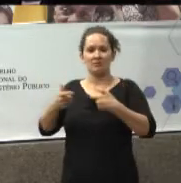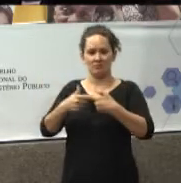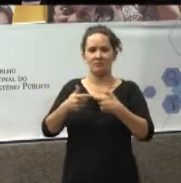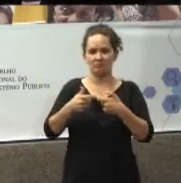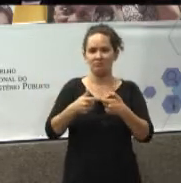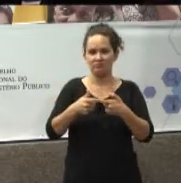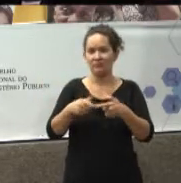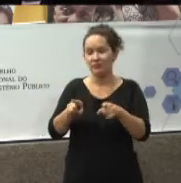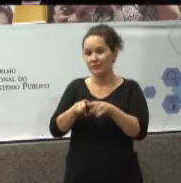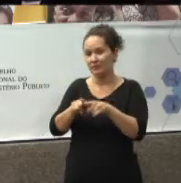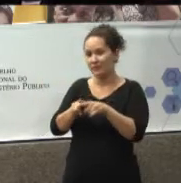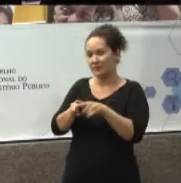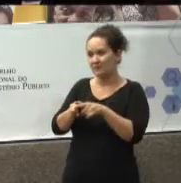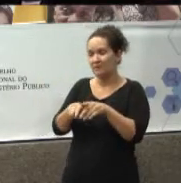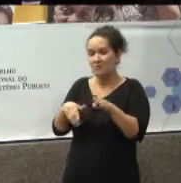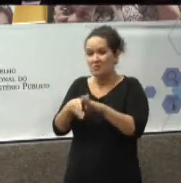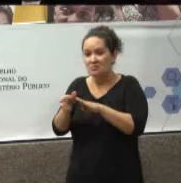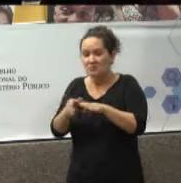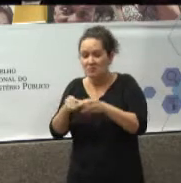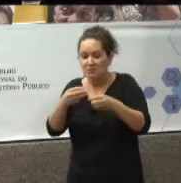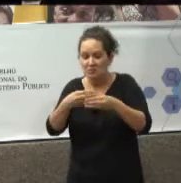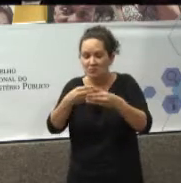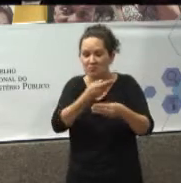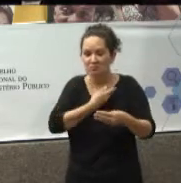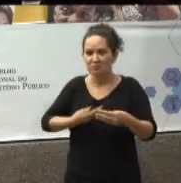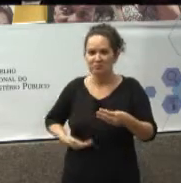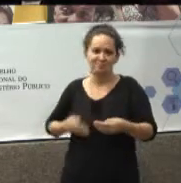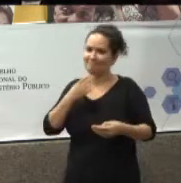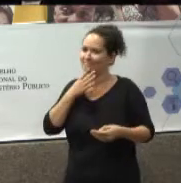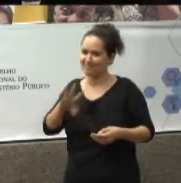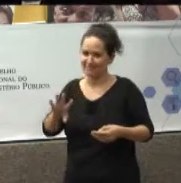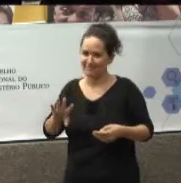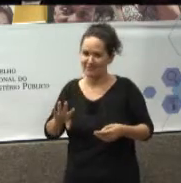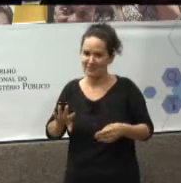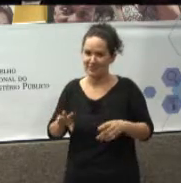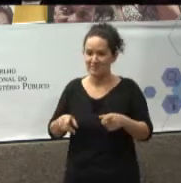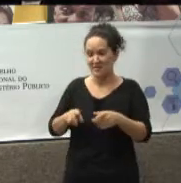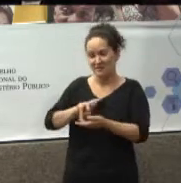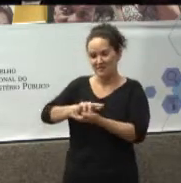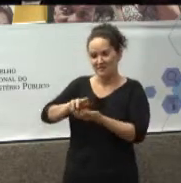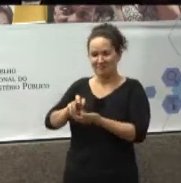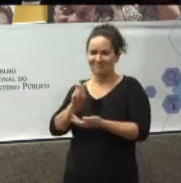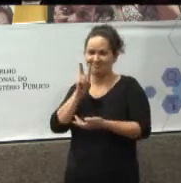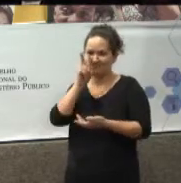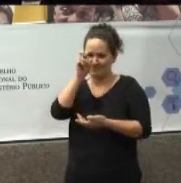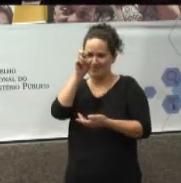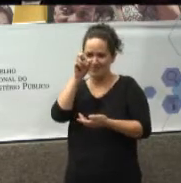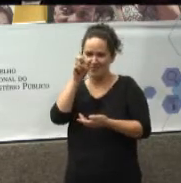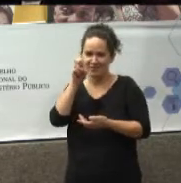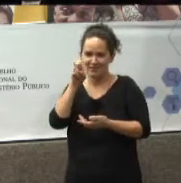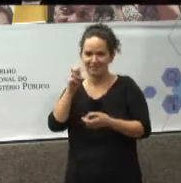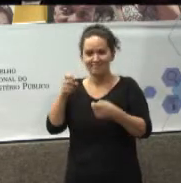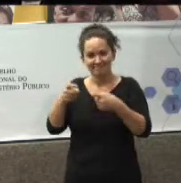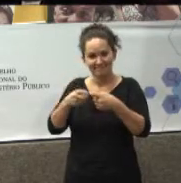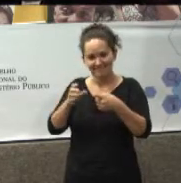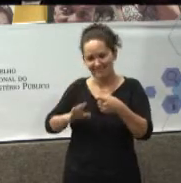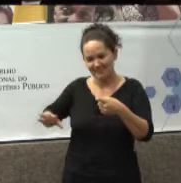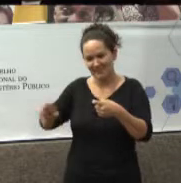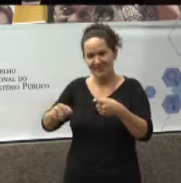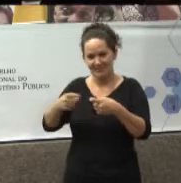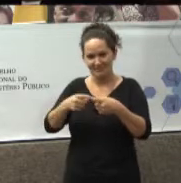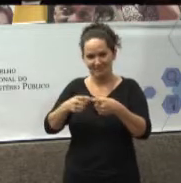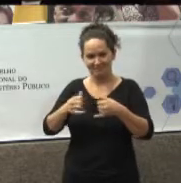vocês do judiciário e do ministério público não conheço mas é uma coisa muito forte na classe médica a uma vaidade